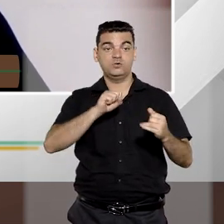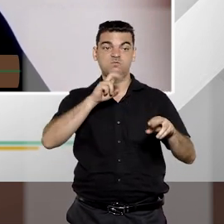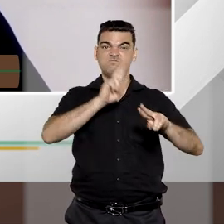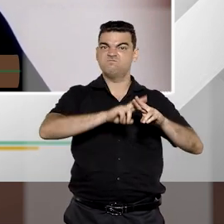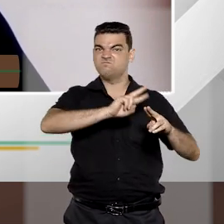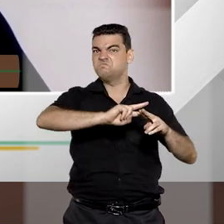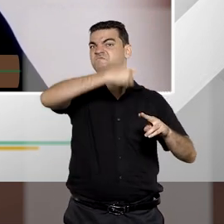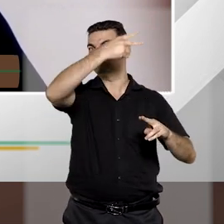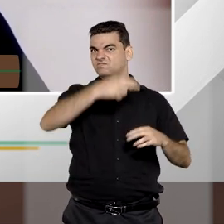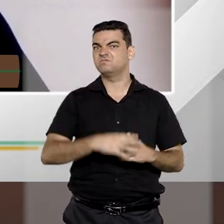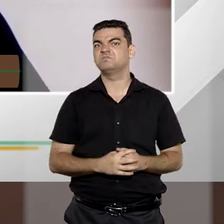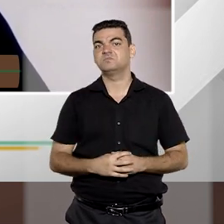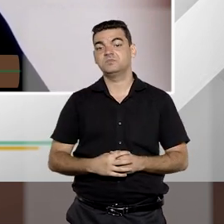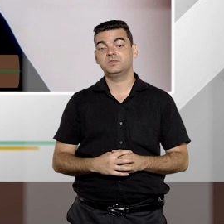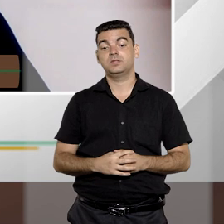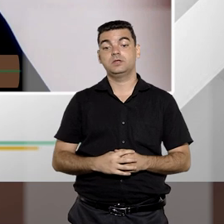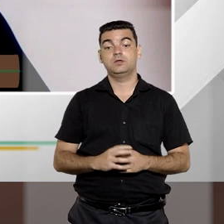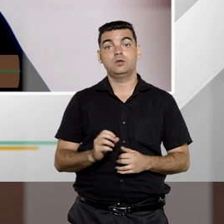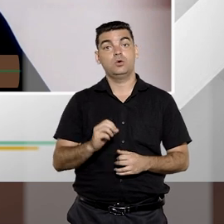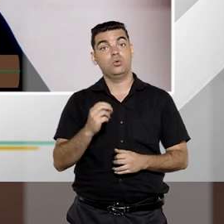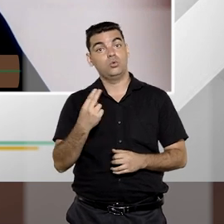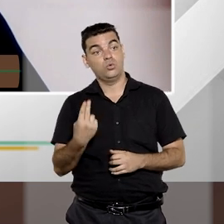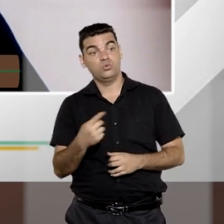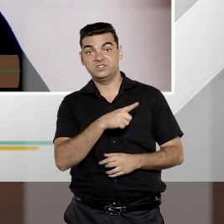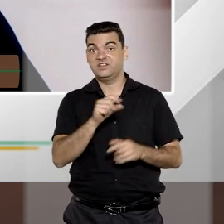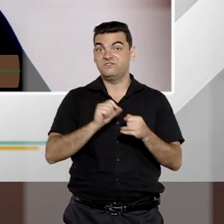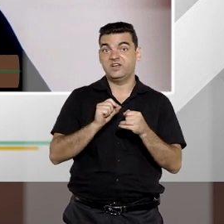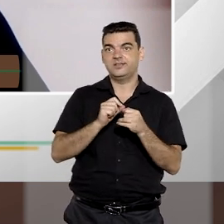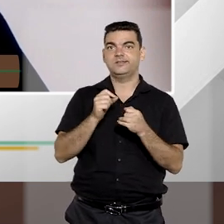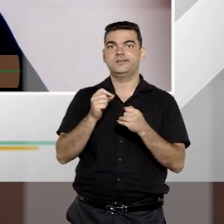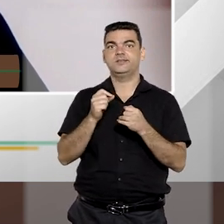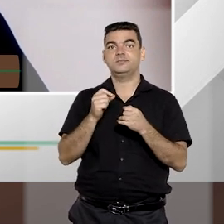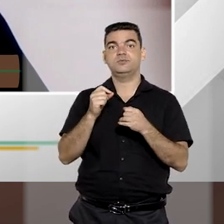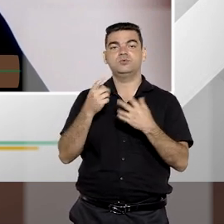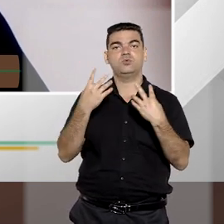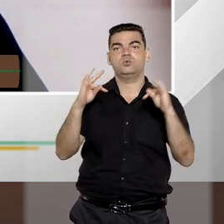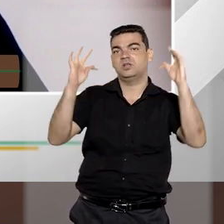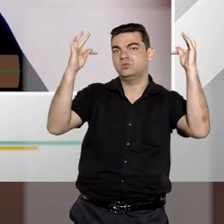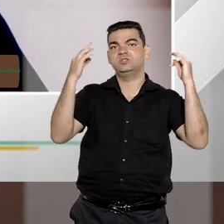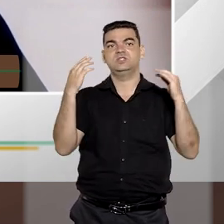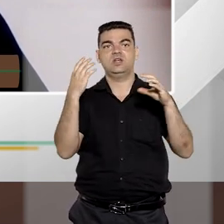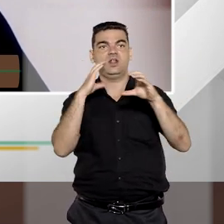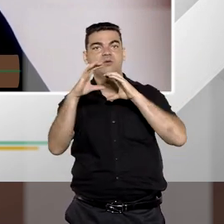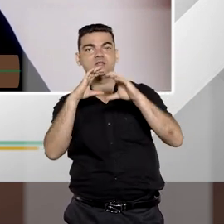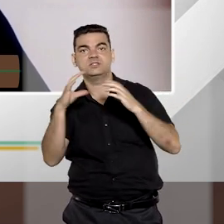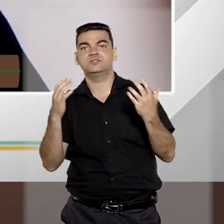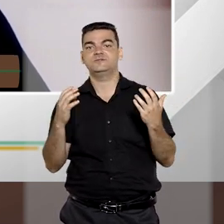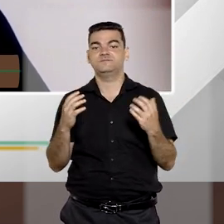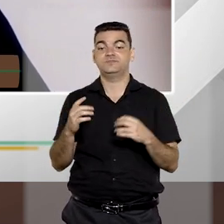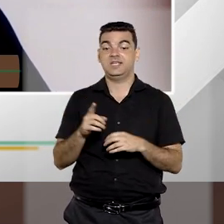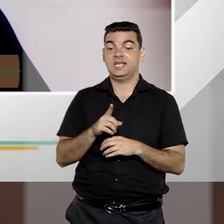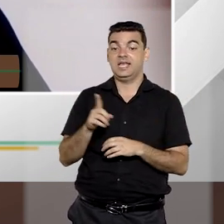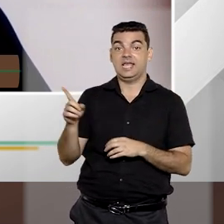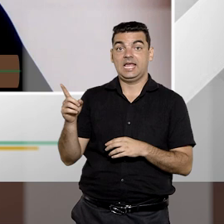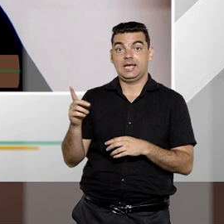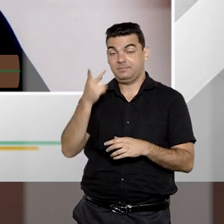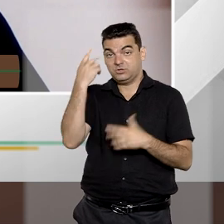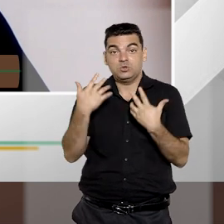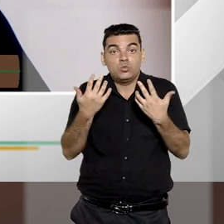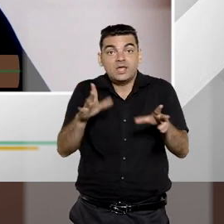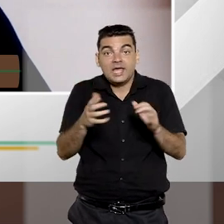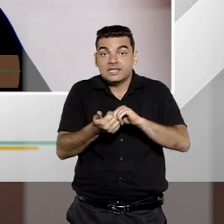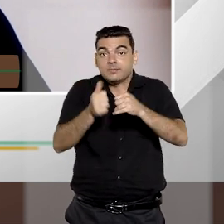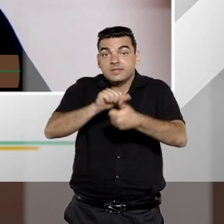discriminação também for cometida por intermédio de meios de comunicação, como o doutor Tiago bem disse, às vezes a omissão,